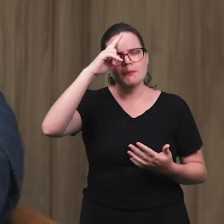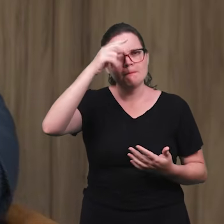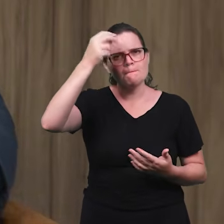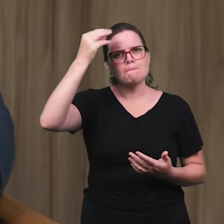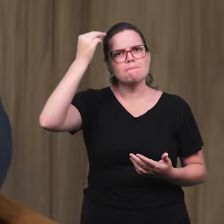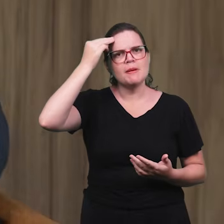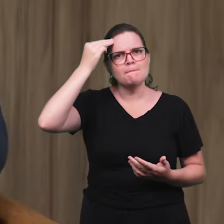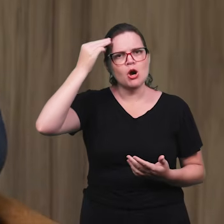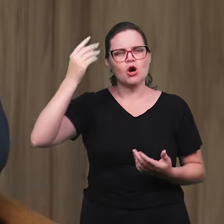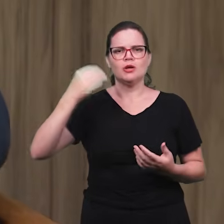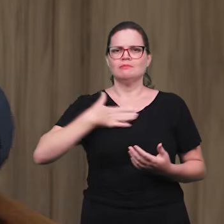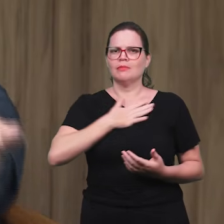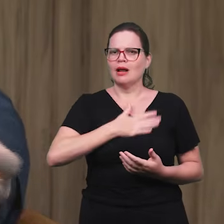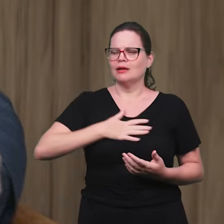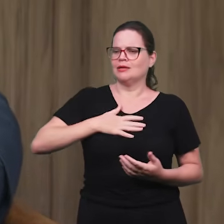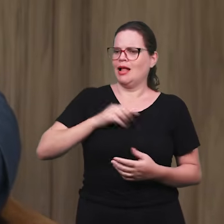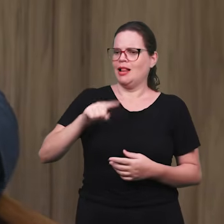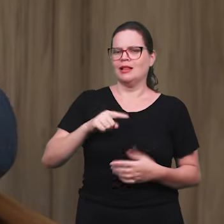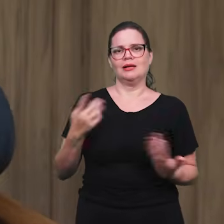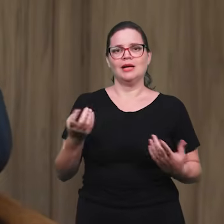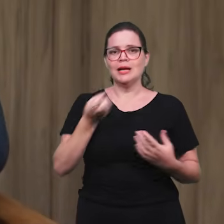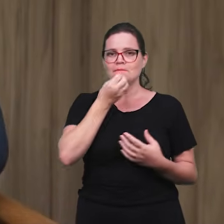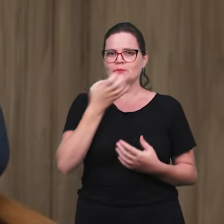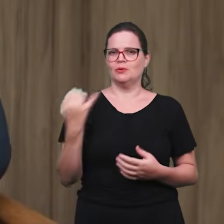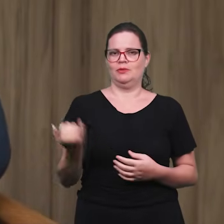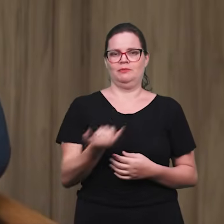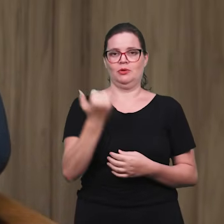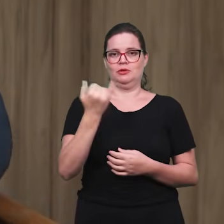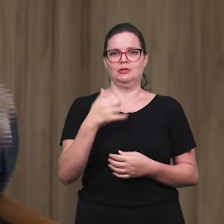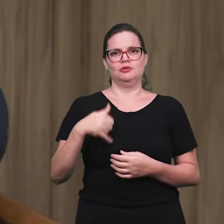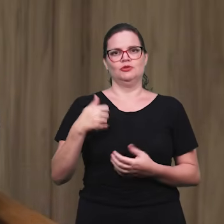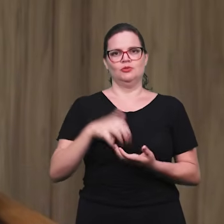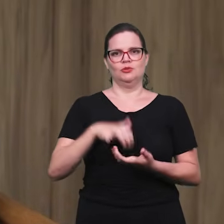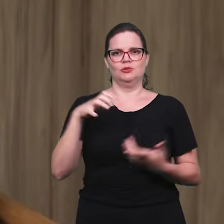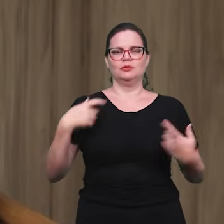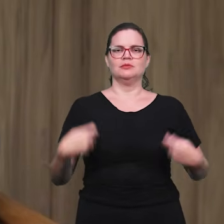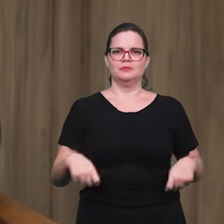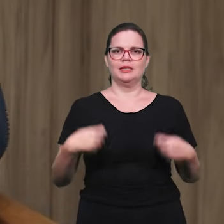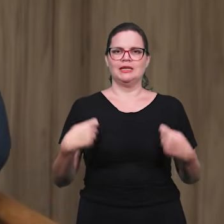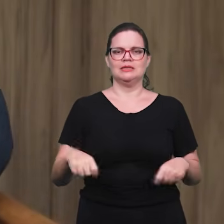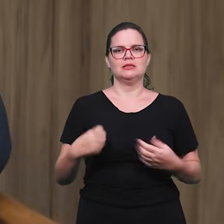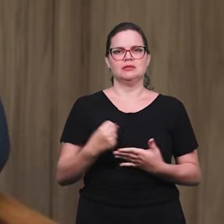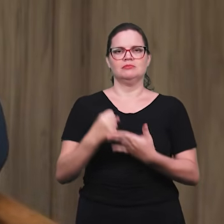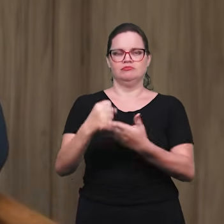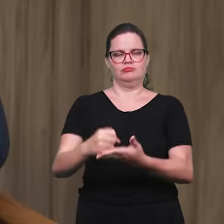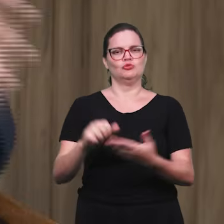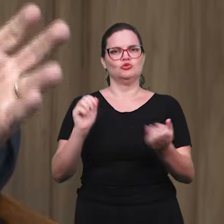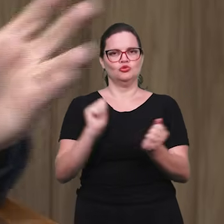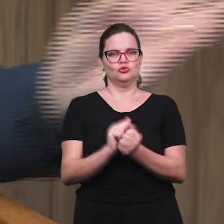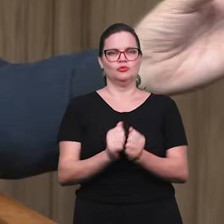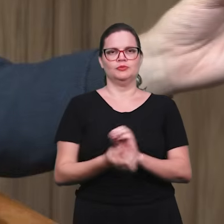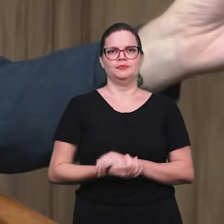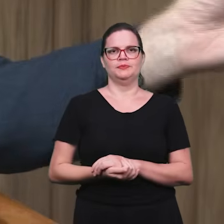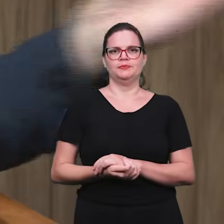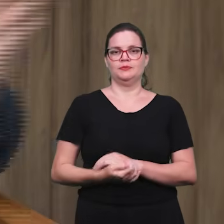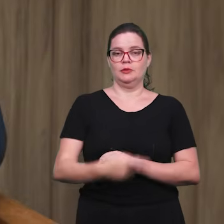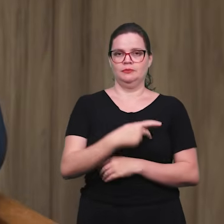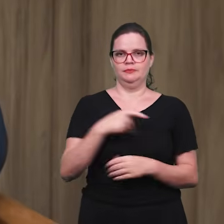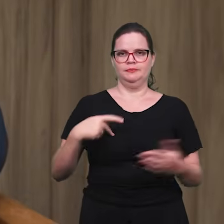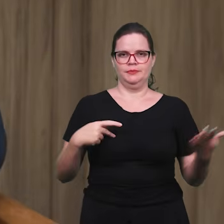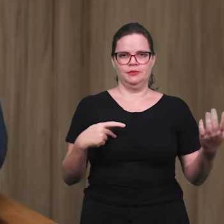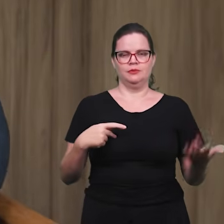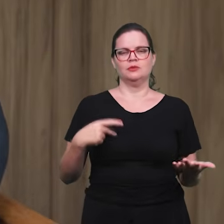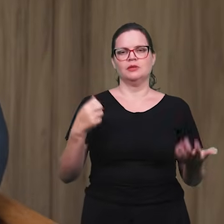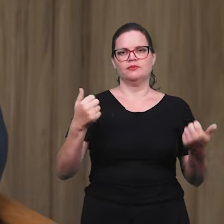memória, recuperação dos prazeres que ele tem, isso é fundamental e o idoso ele precisa desse acompanhamento. Quando o